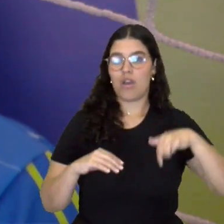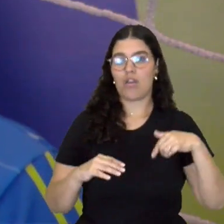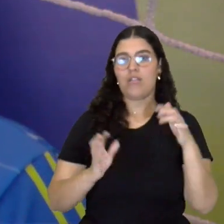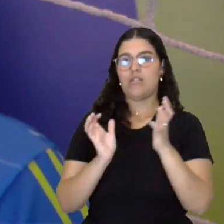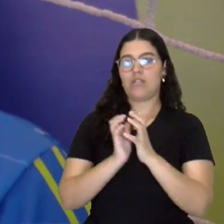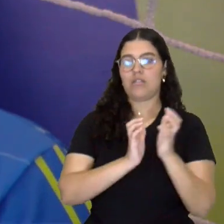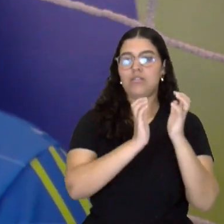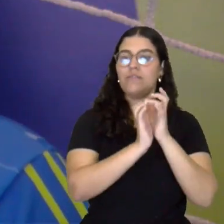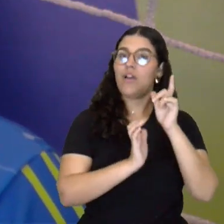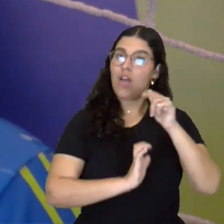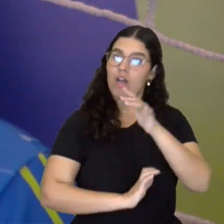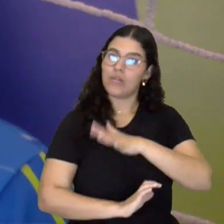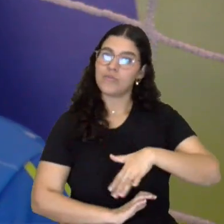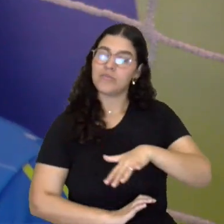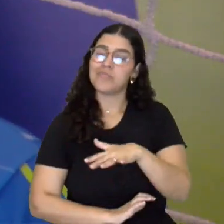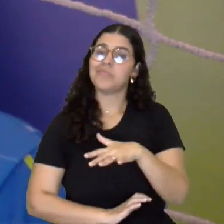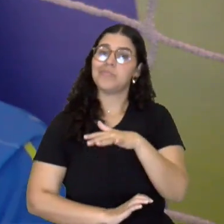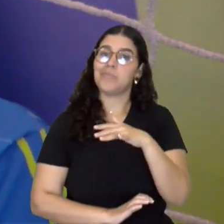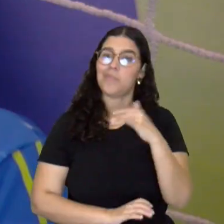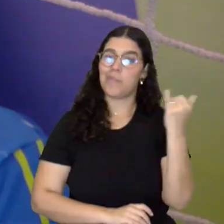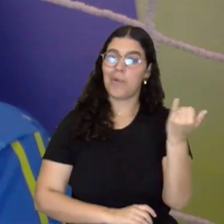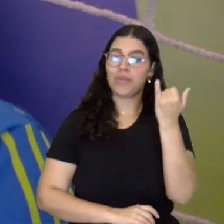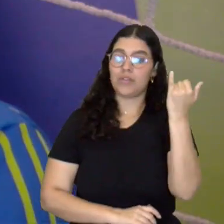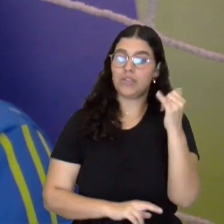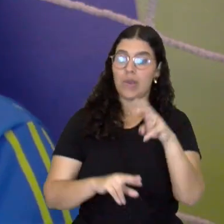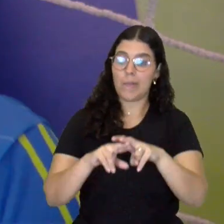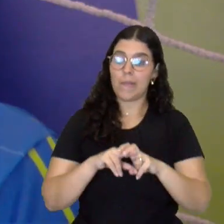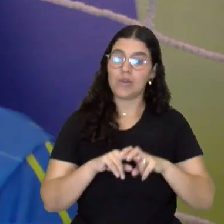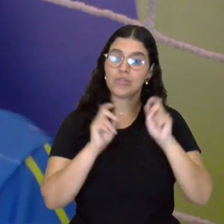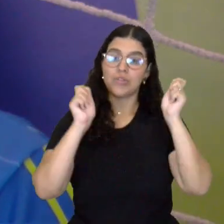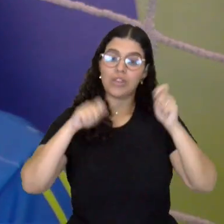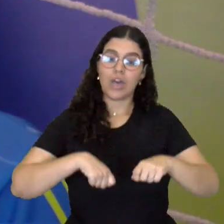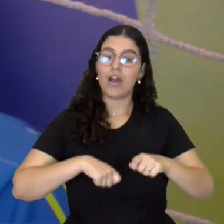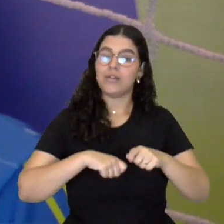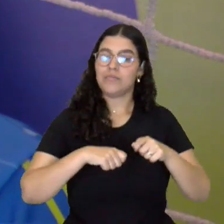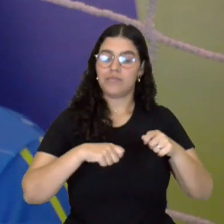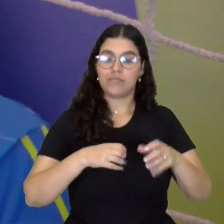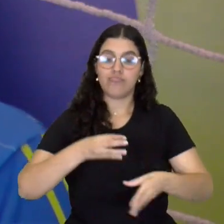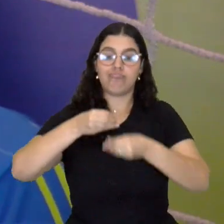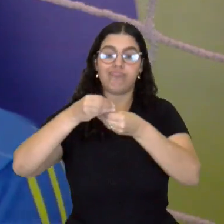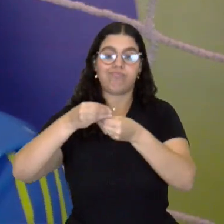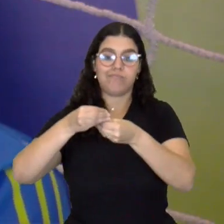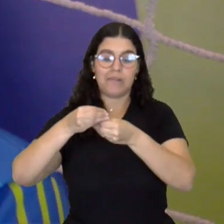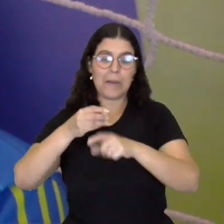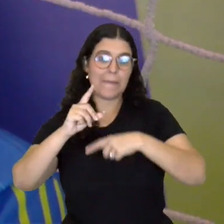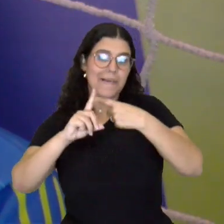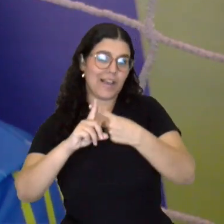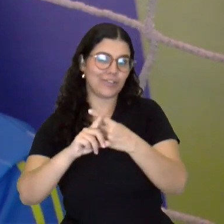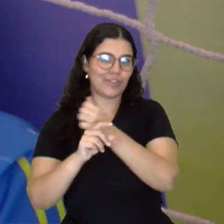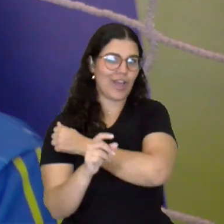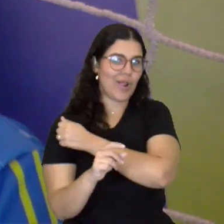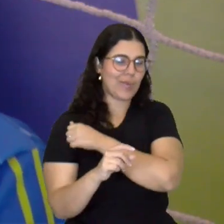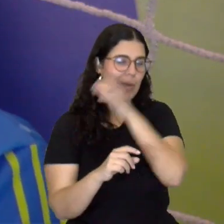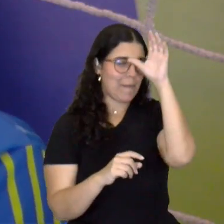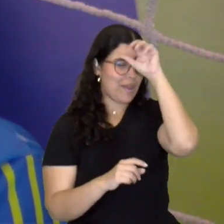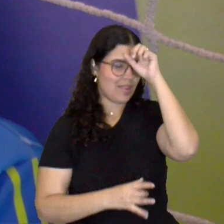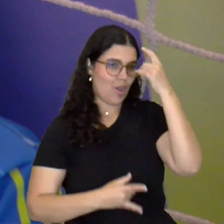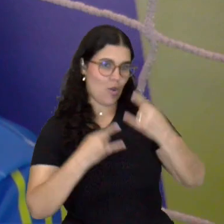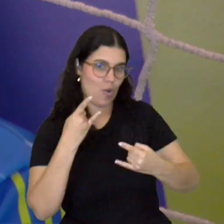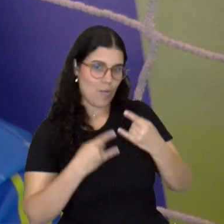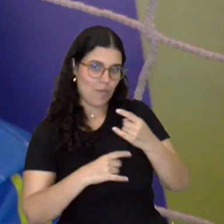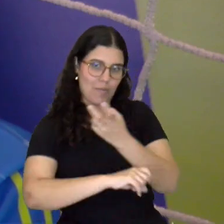que os alunos trabalhem também o estudo da nossa cidade. E aí é que entra a questão de não só